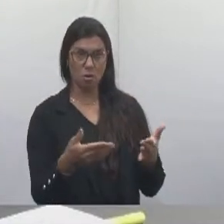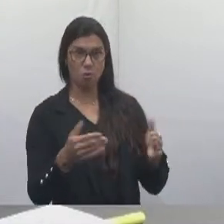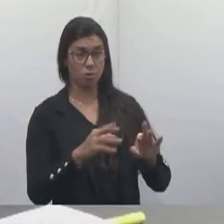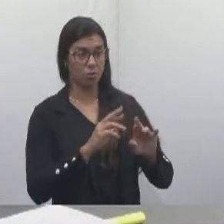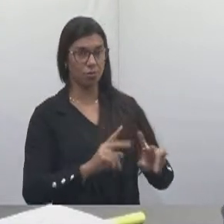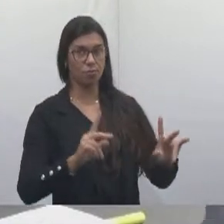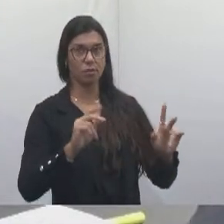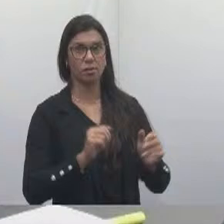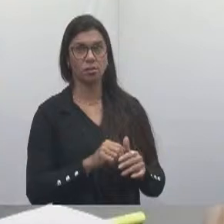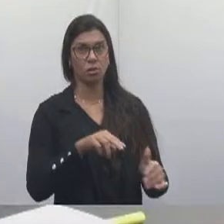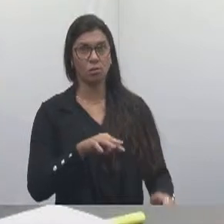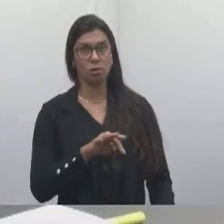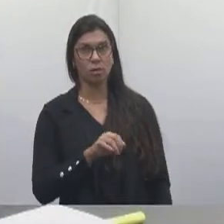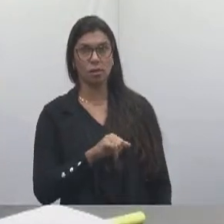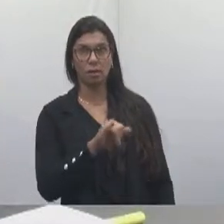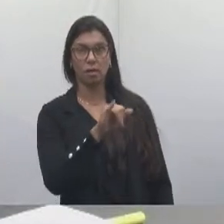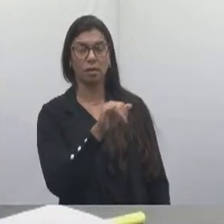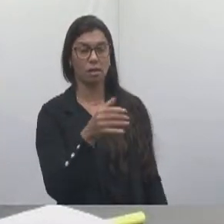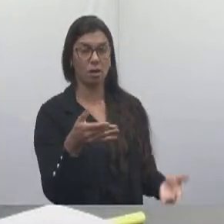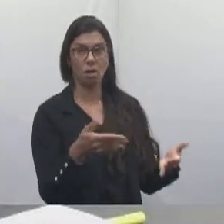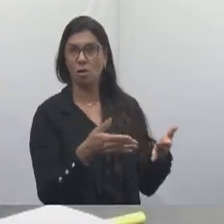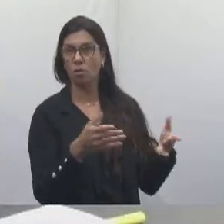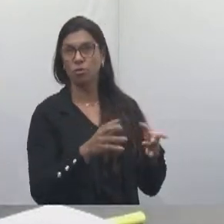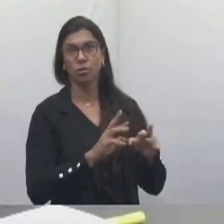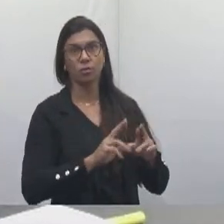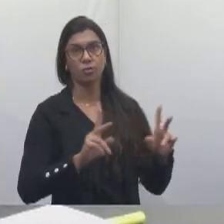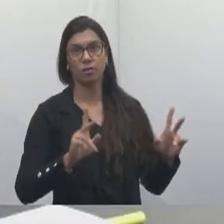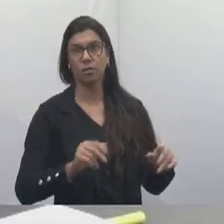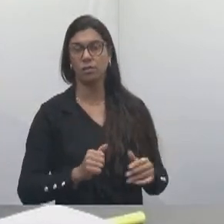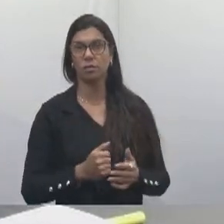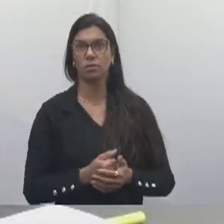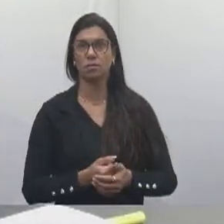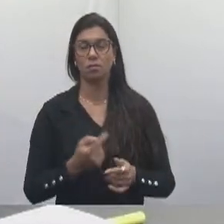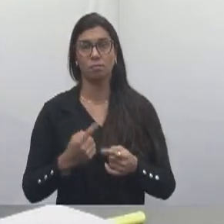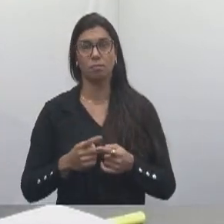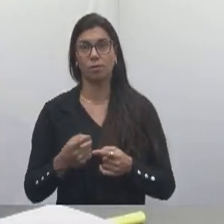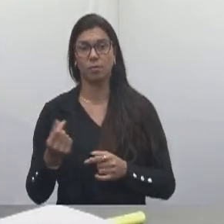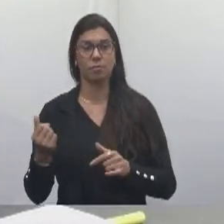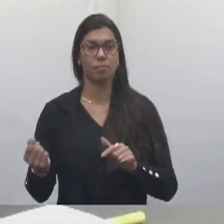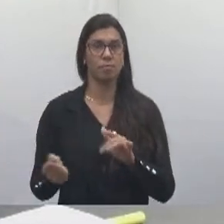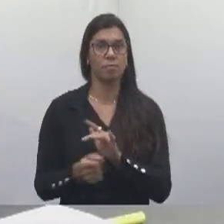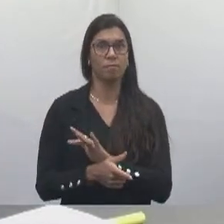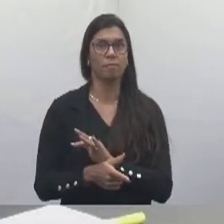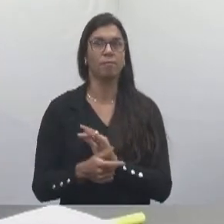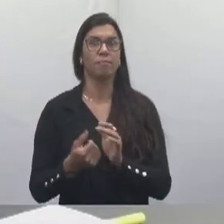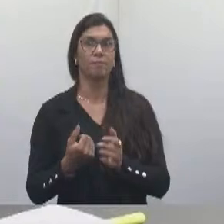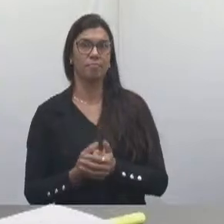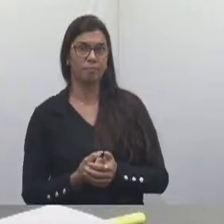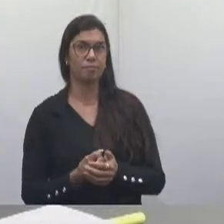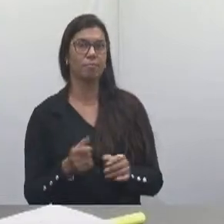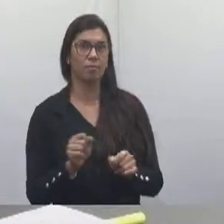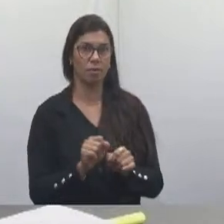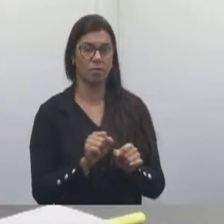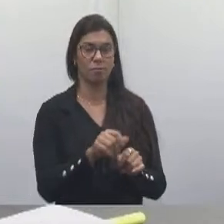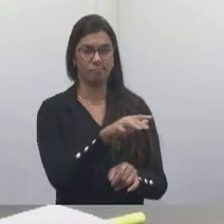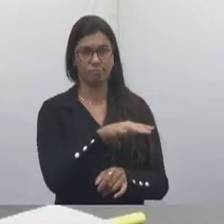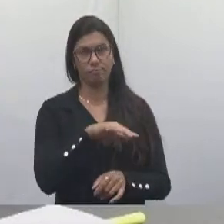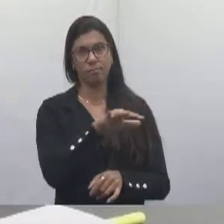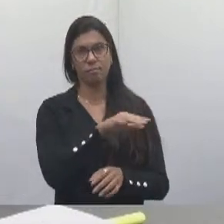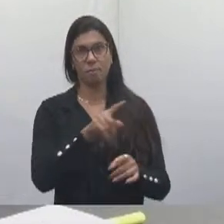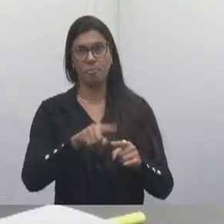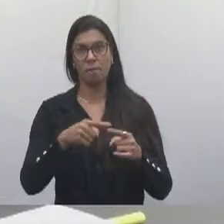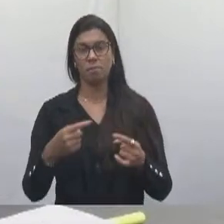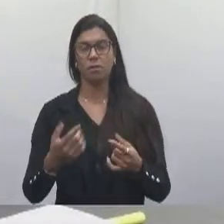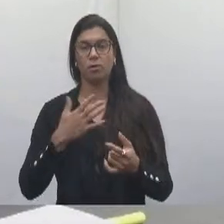a UTI, vai lá ver a maternidade, enfim. Então, eu gostaria de parabenizar, não